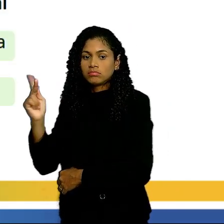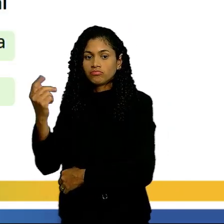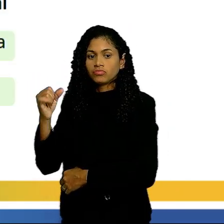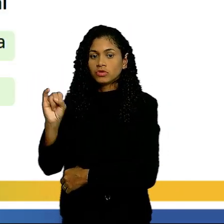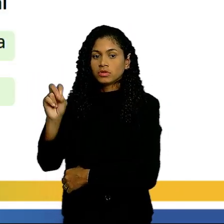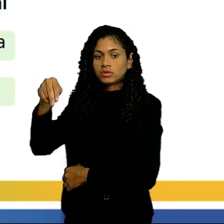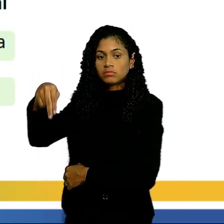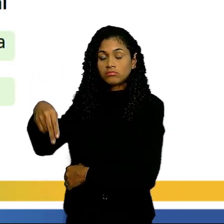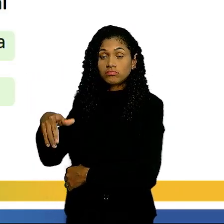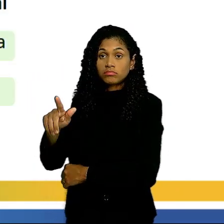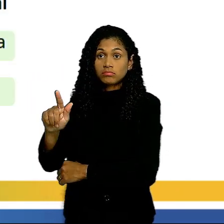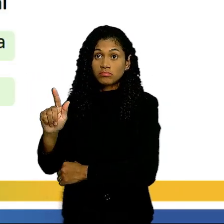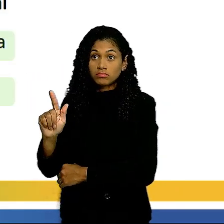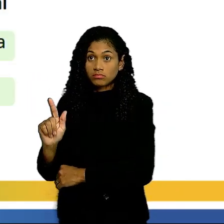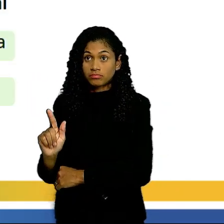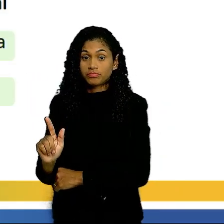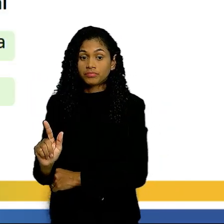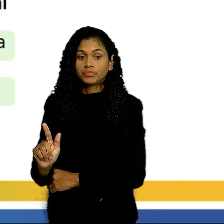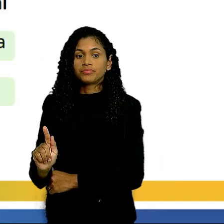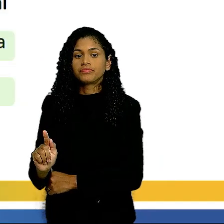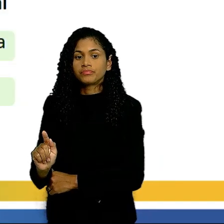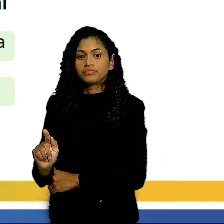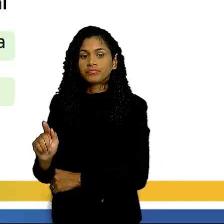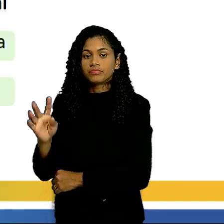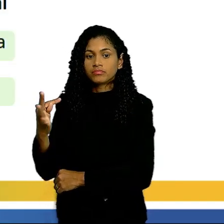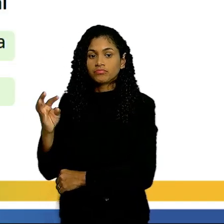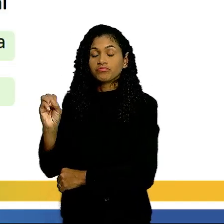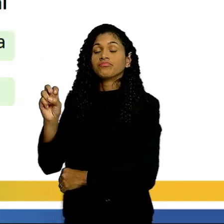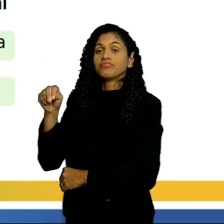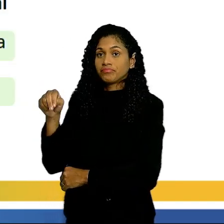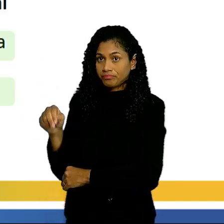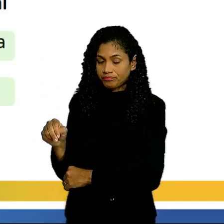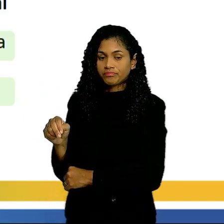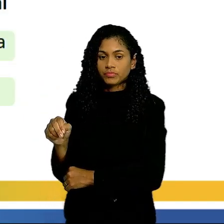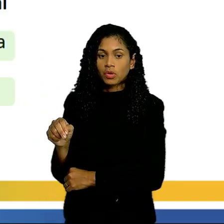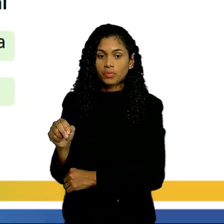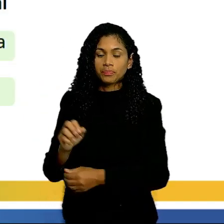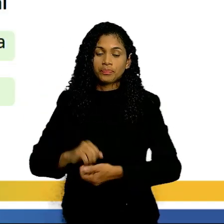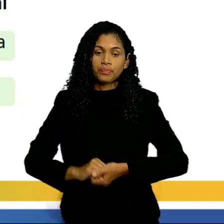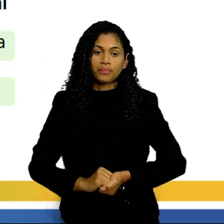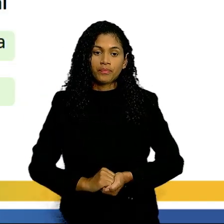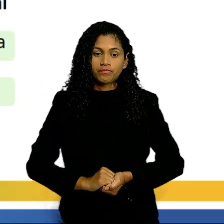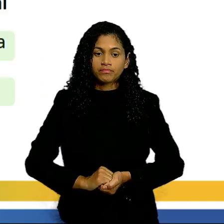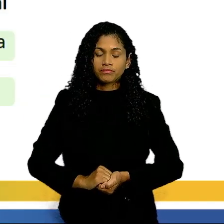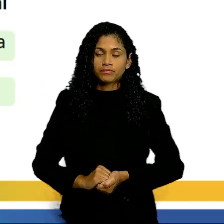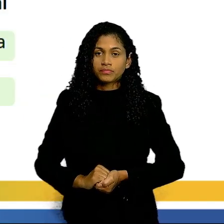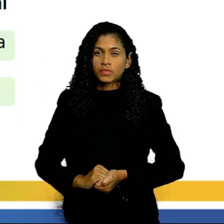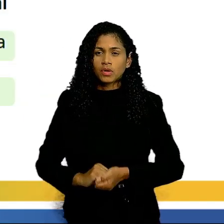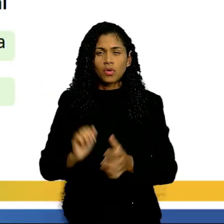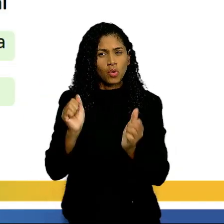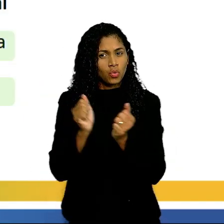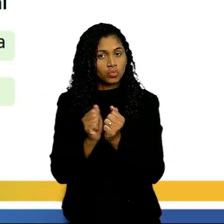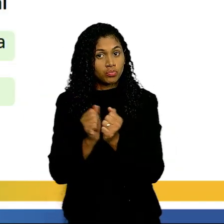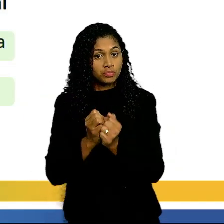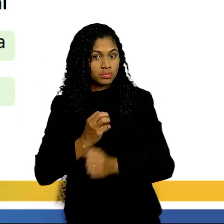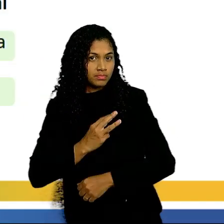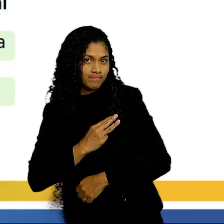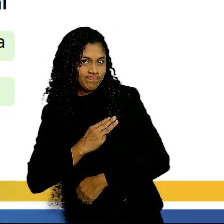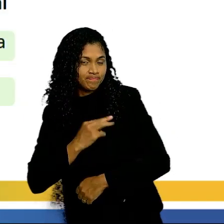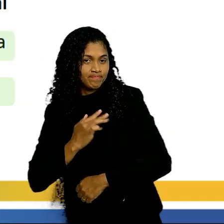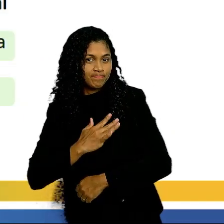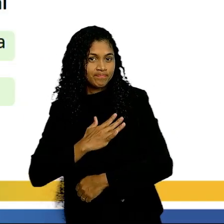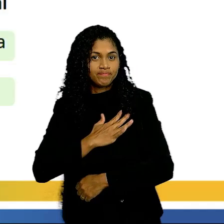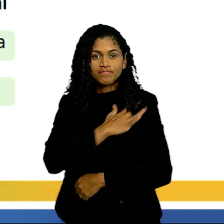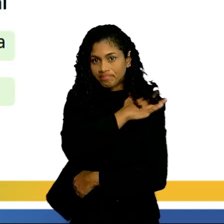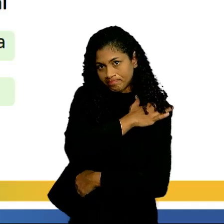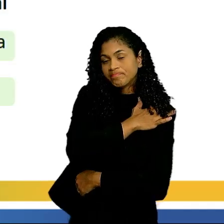então presidente do Brasil, Washington Luiz. A junta militar, que vai estar aliada a